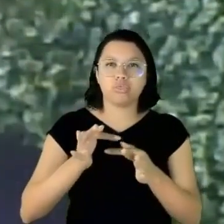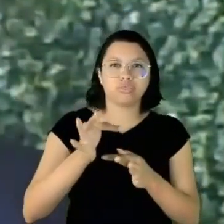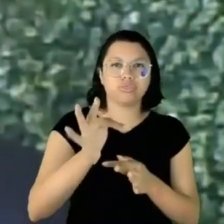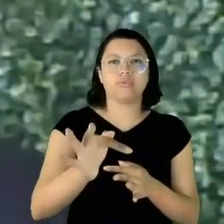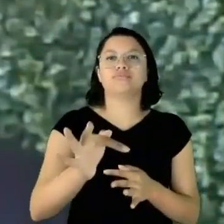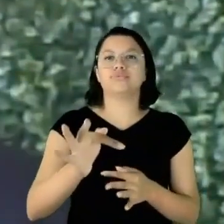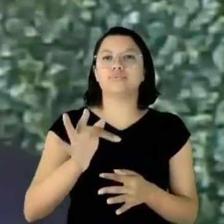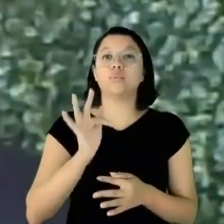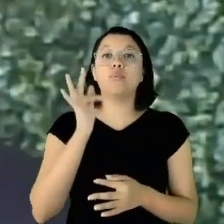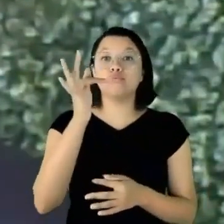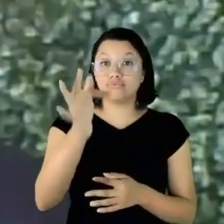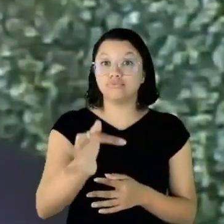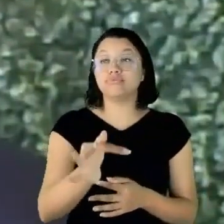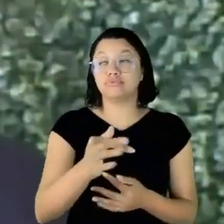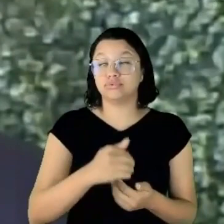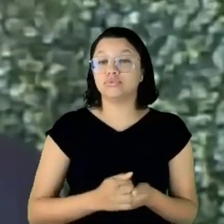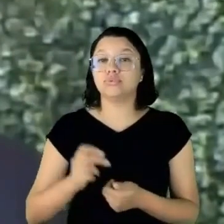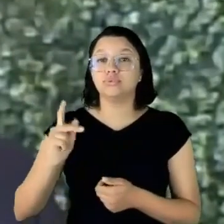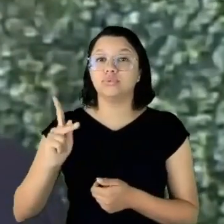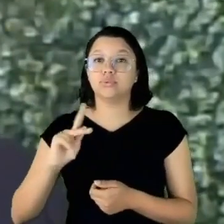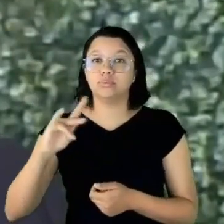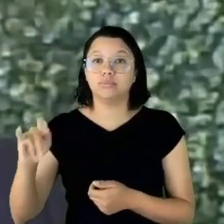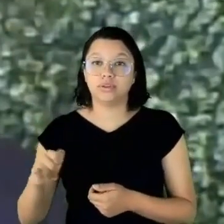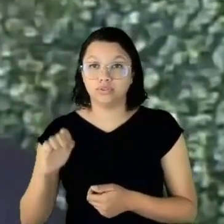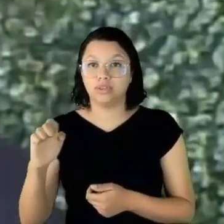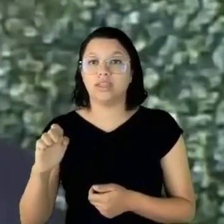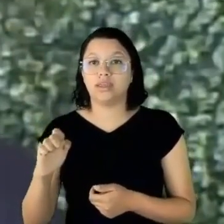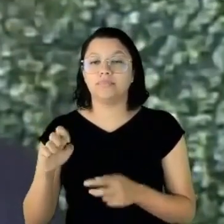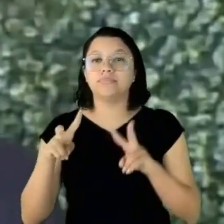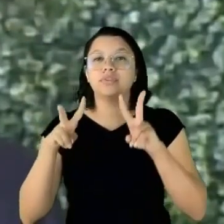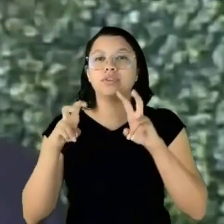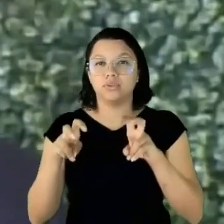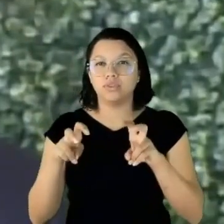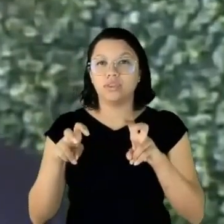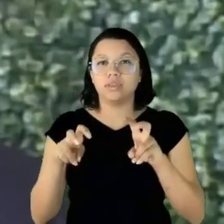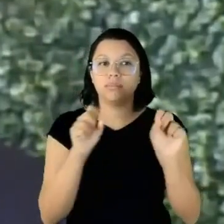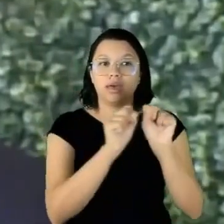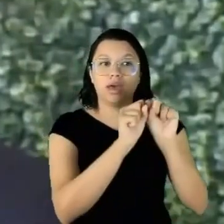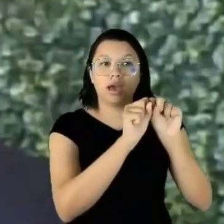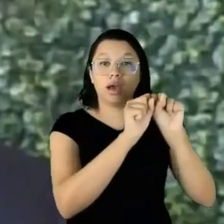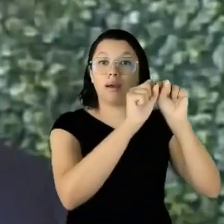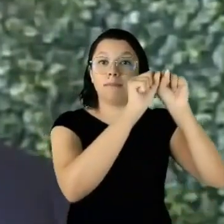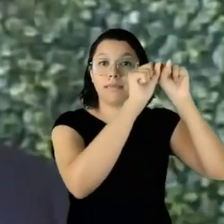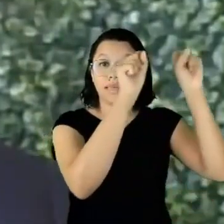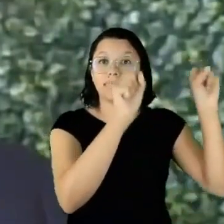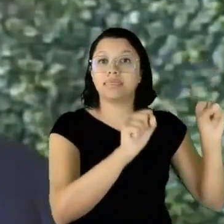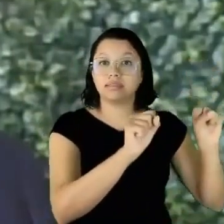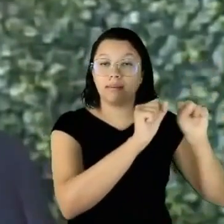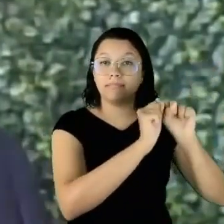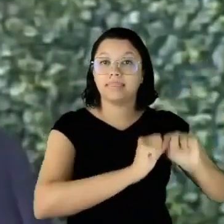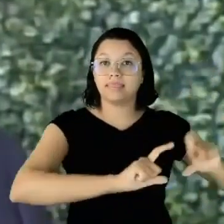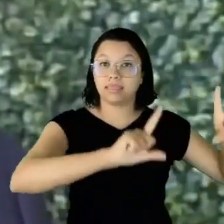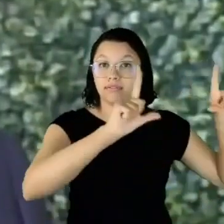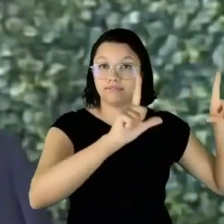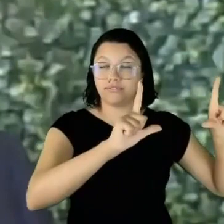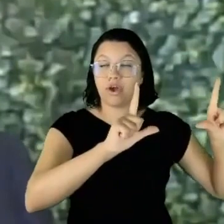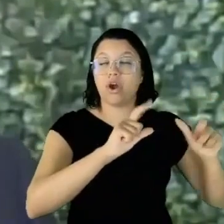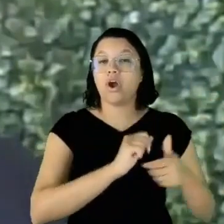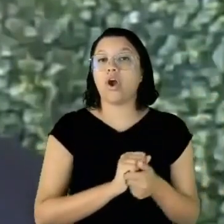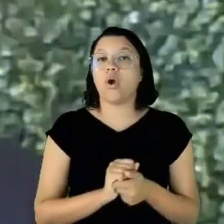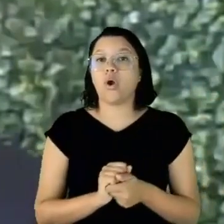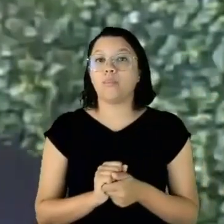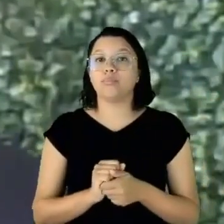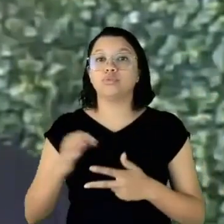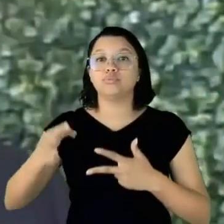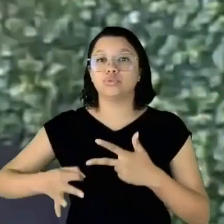o PJE para o futuro os temas serão a plataforma digital do Poder Judiciário que é o PDPJ